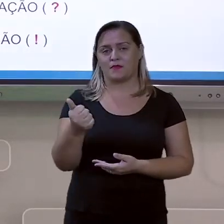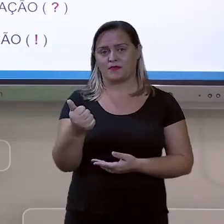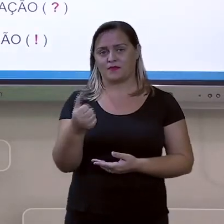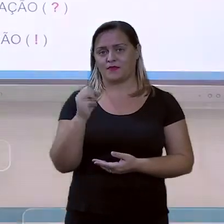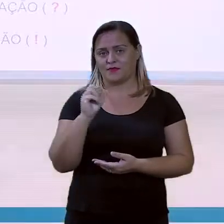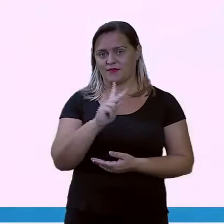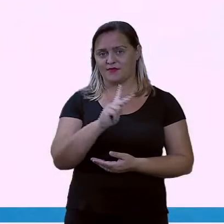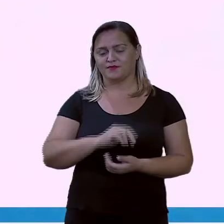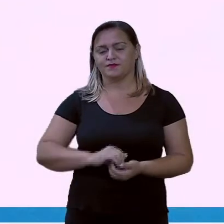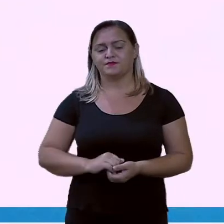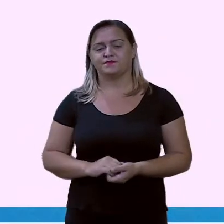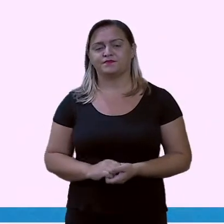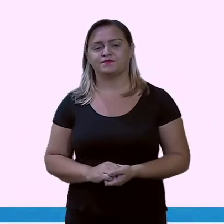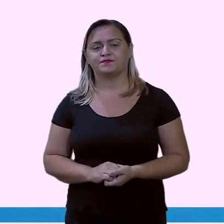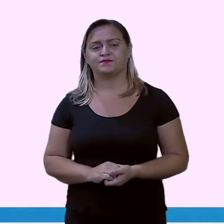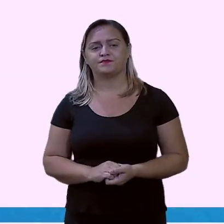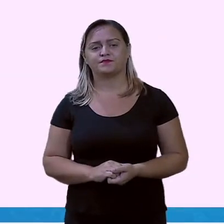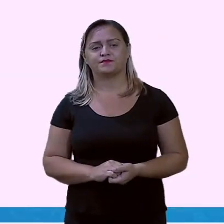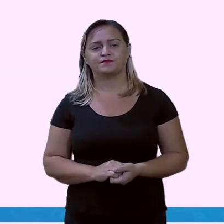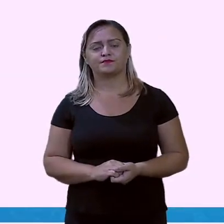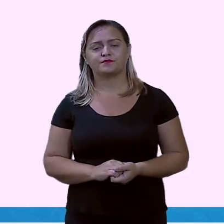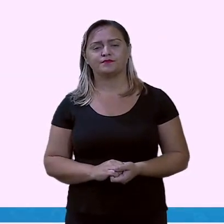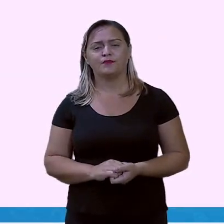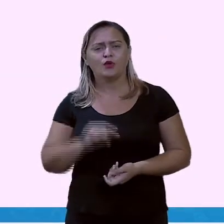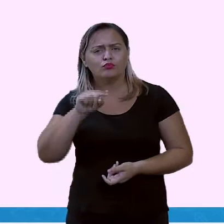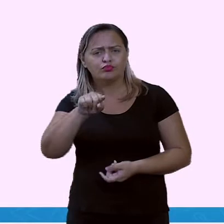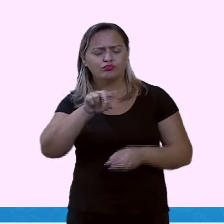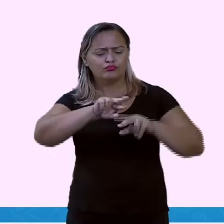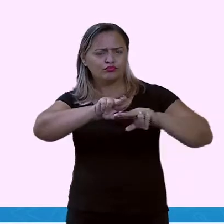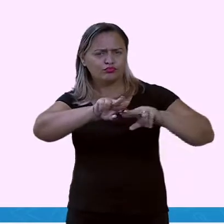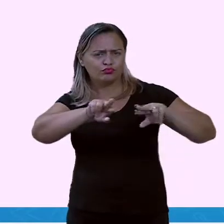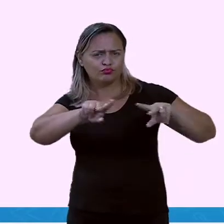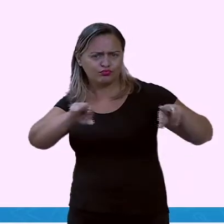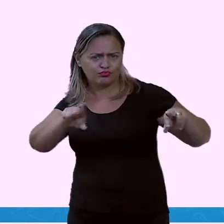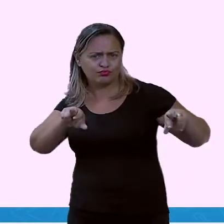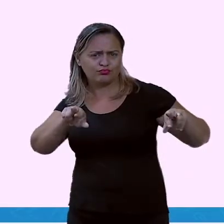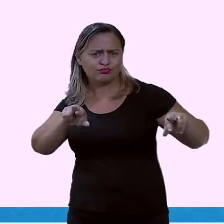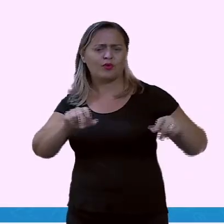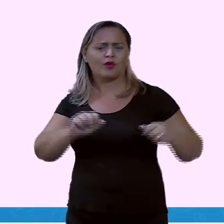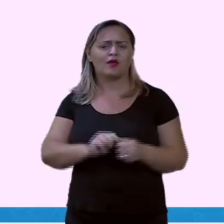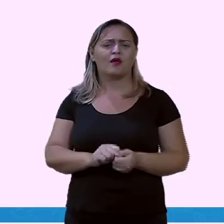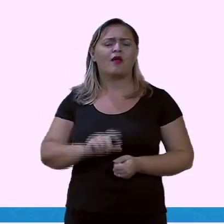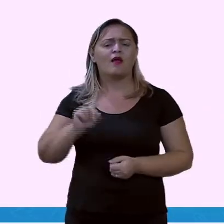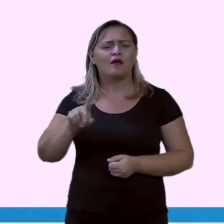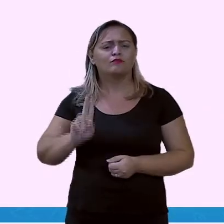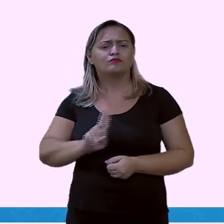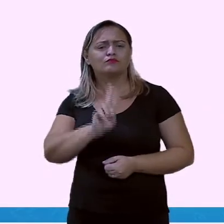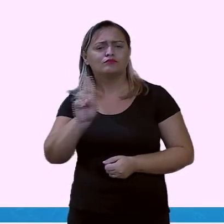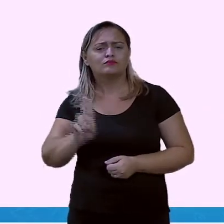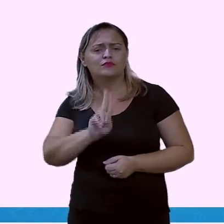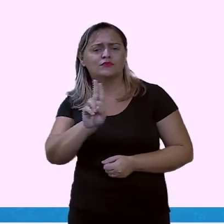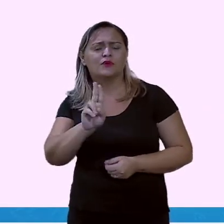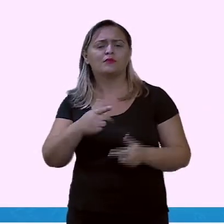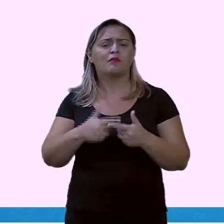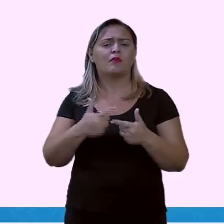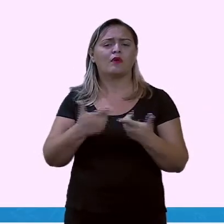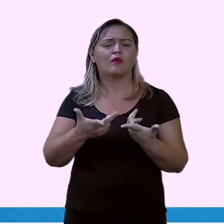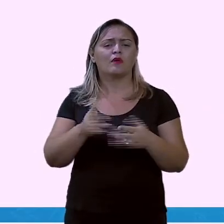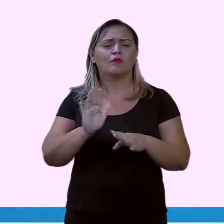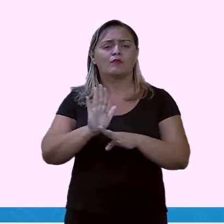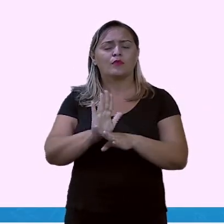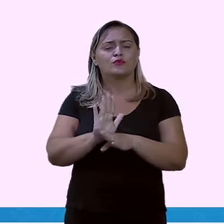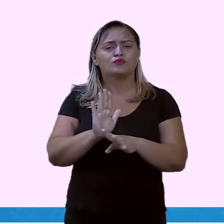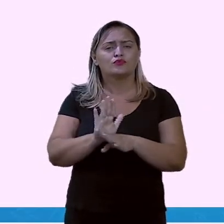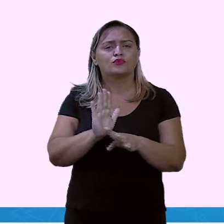início? Os sinais de pontuação são sinais gráficos que contribuem para a coerência